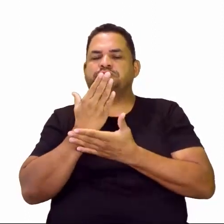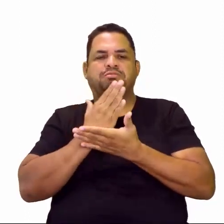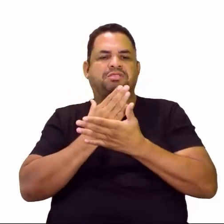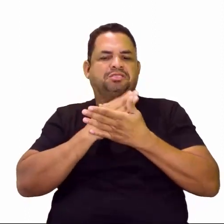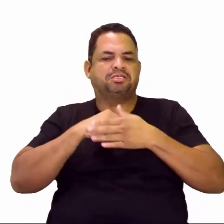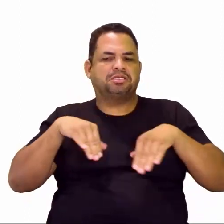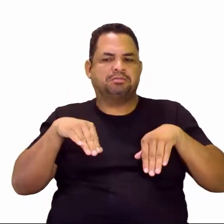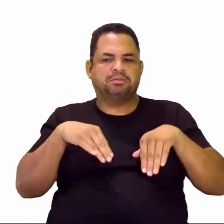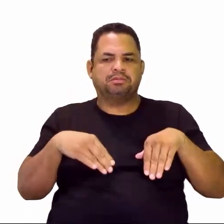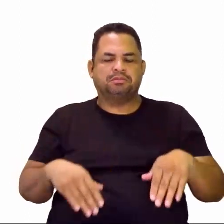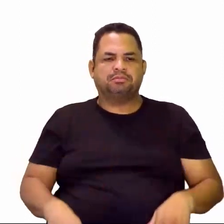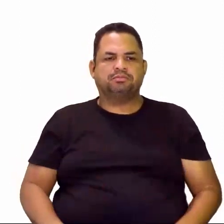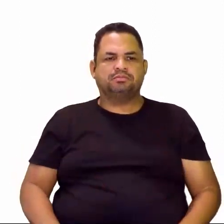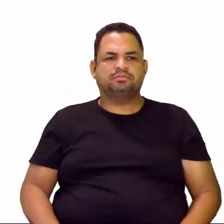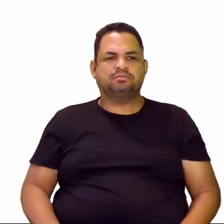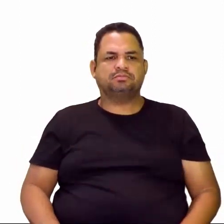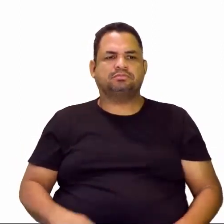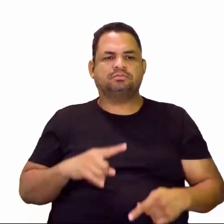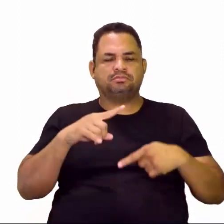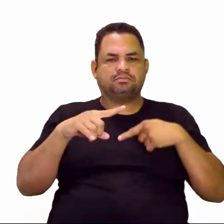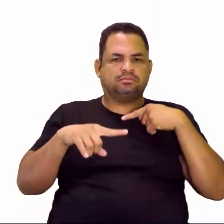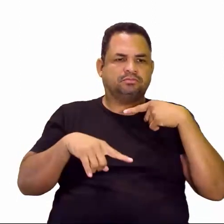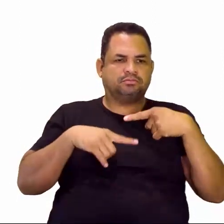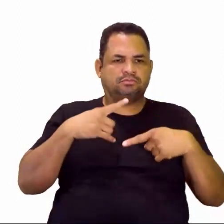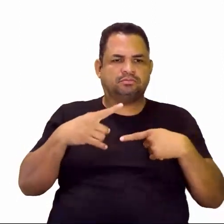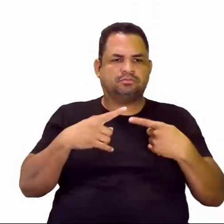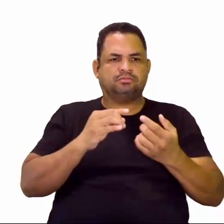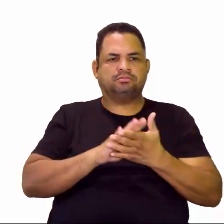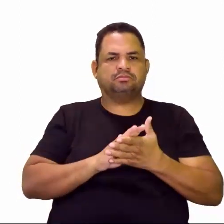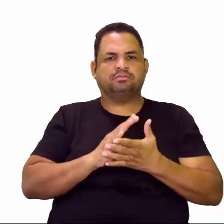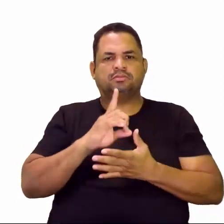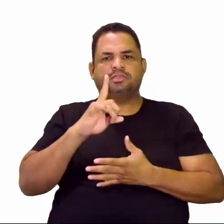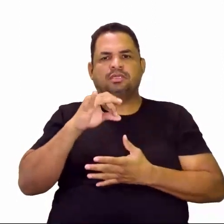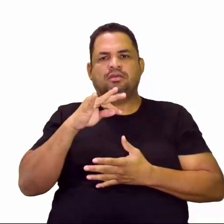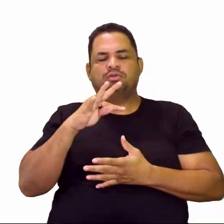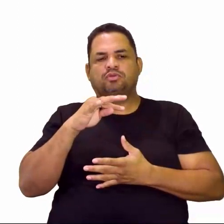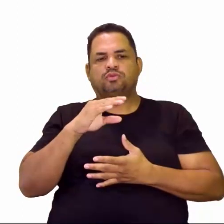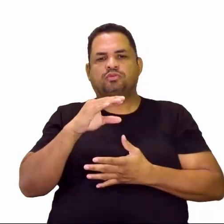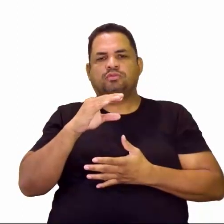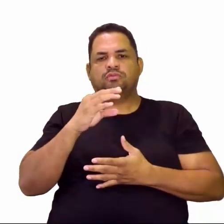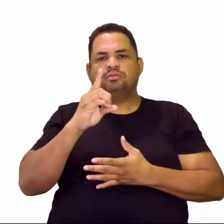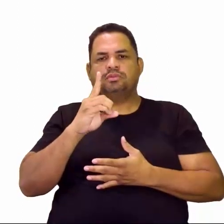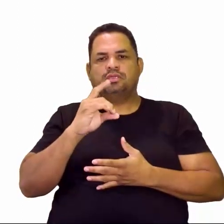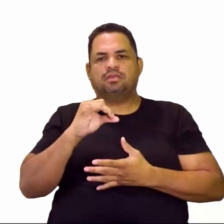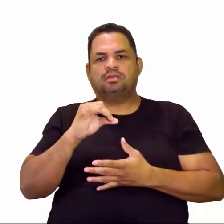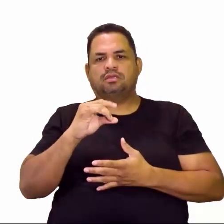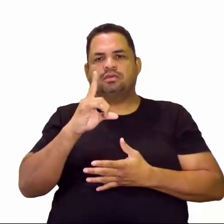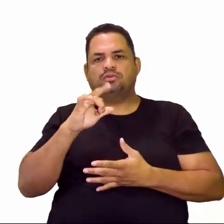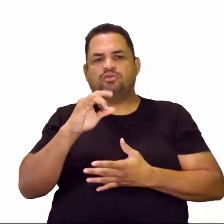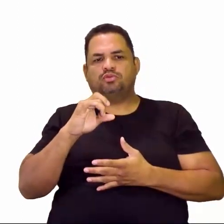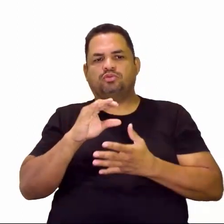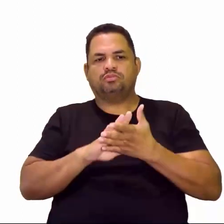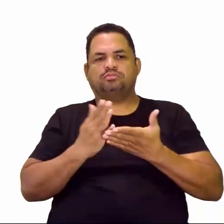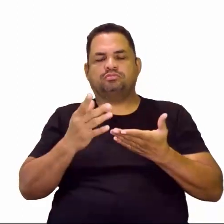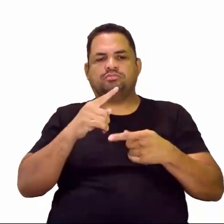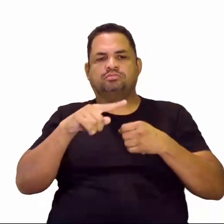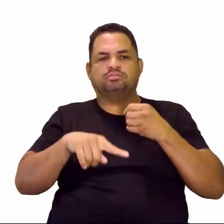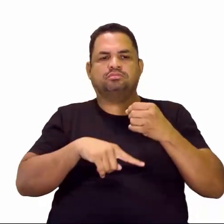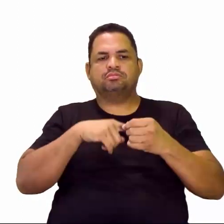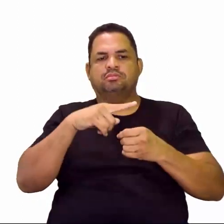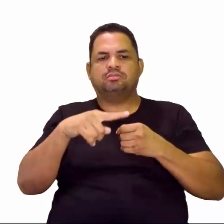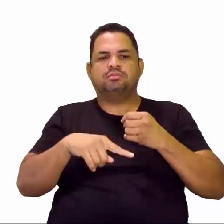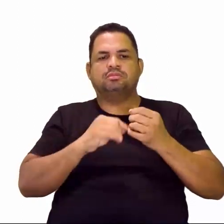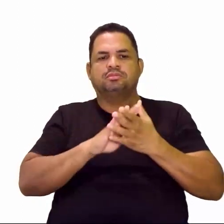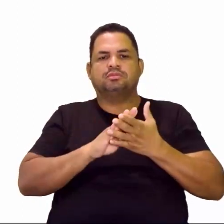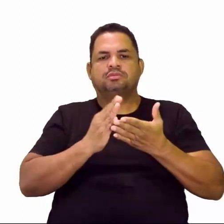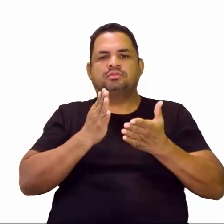nem destruídos. Na sequência, Dalton afirmava que os átomos com tamanhos e massas